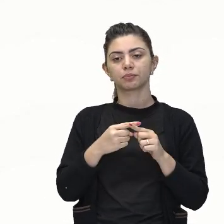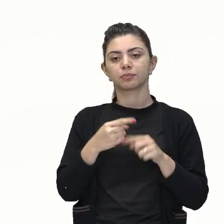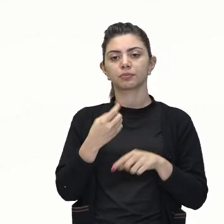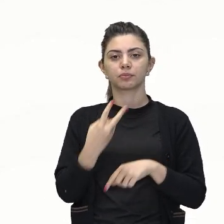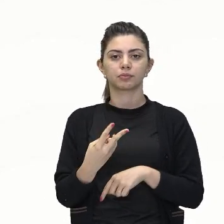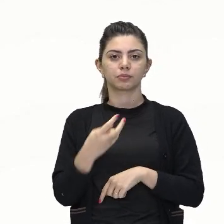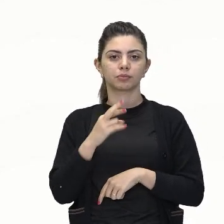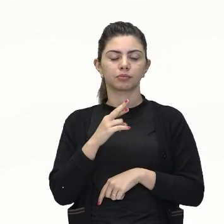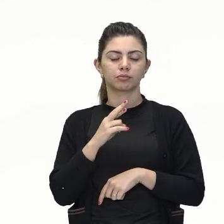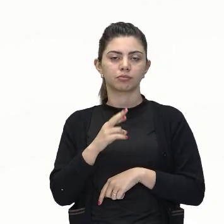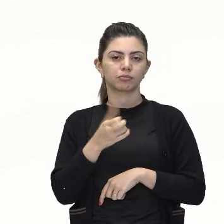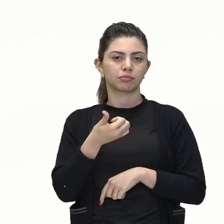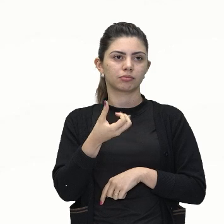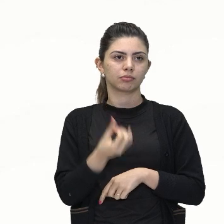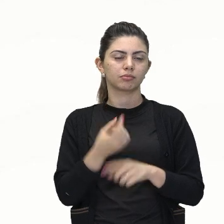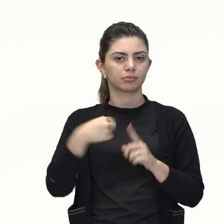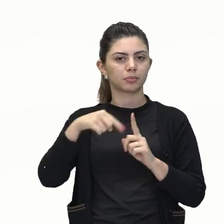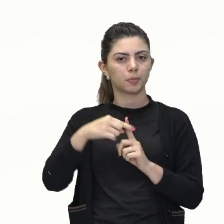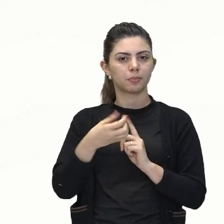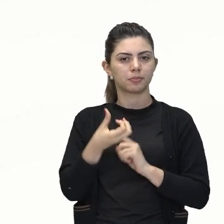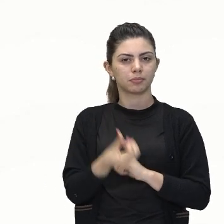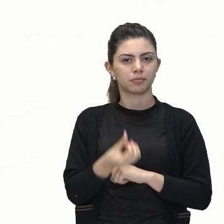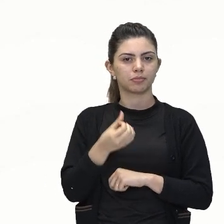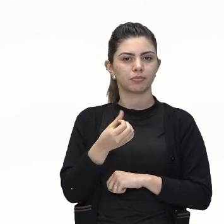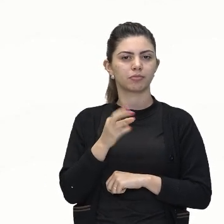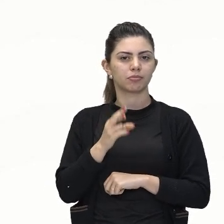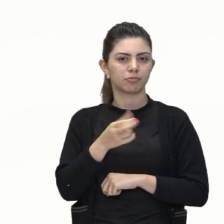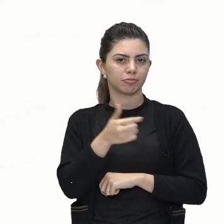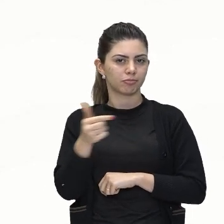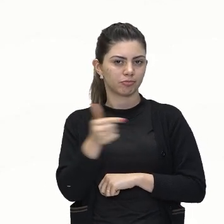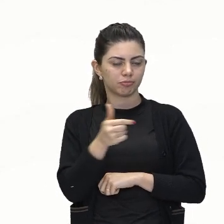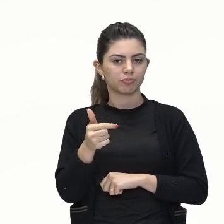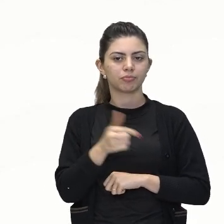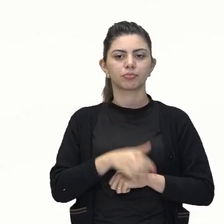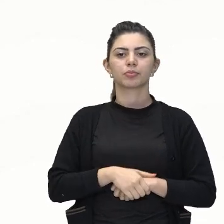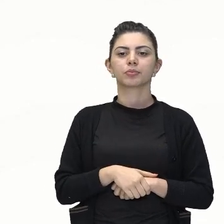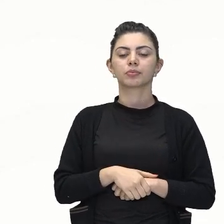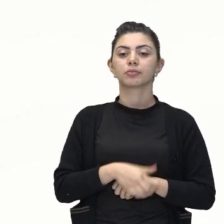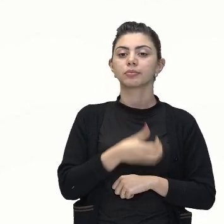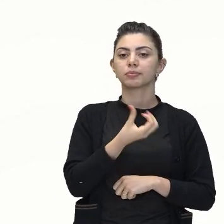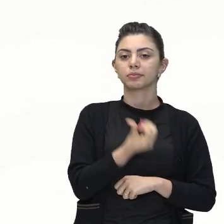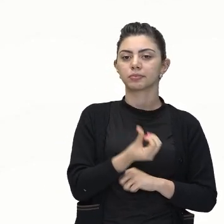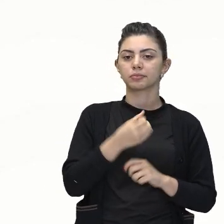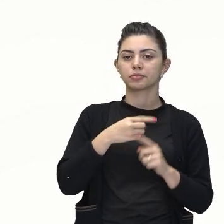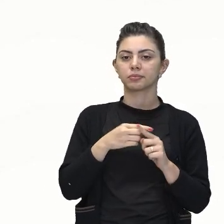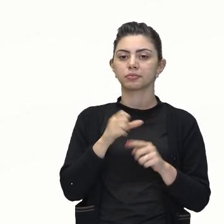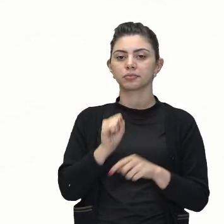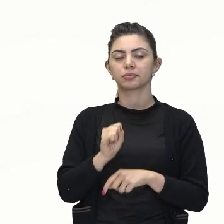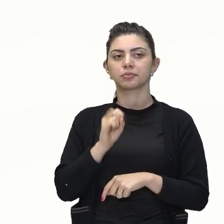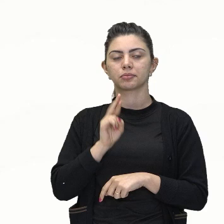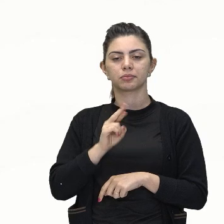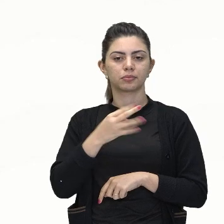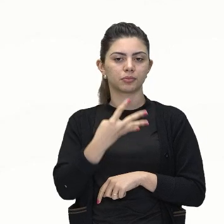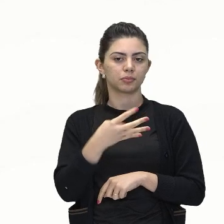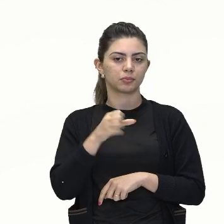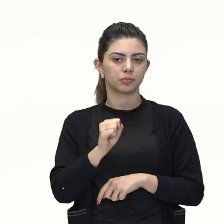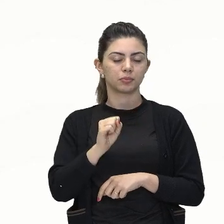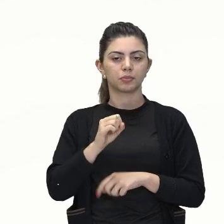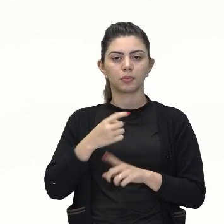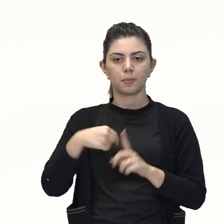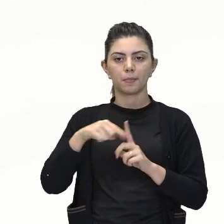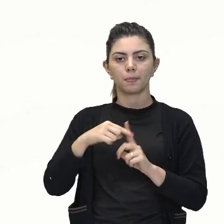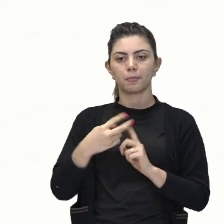com mais 6, 22, não é isso? Sobe 2. 6 vezes 8, 48, com mais